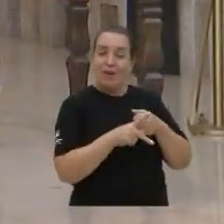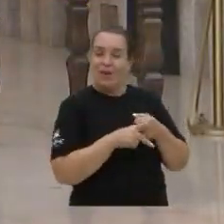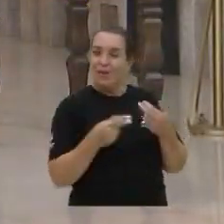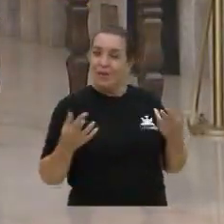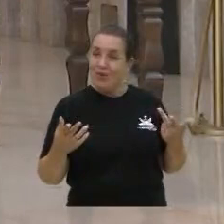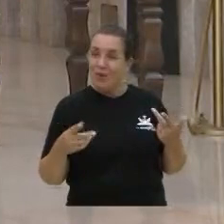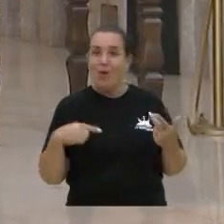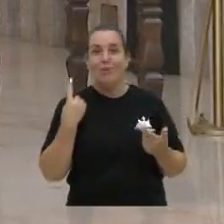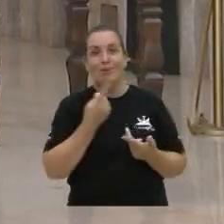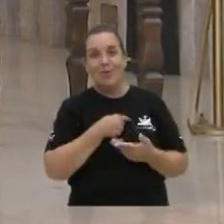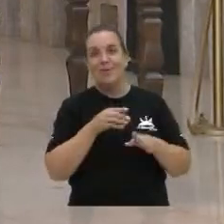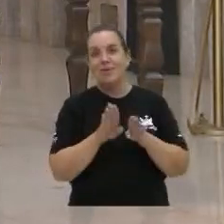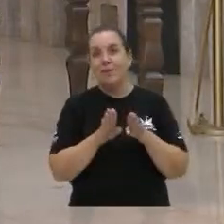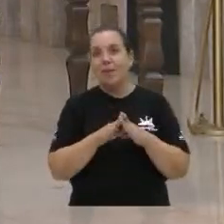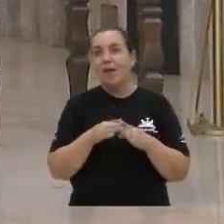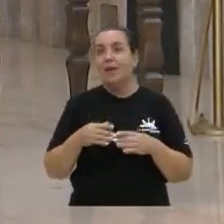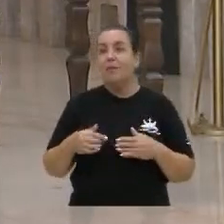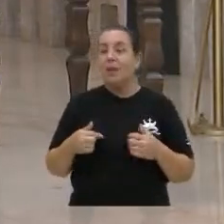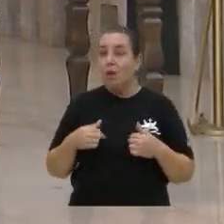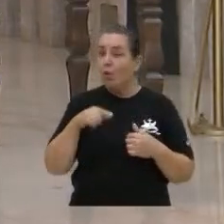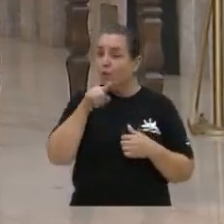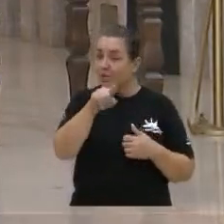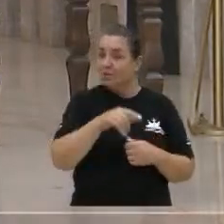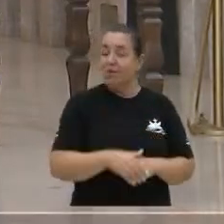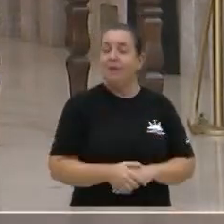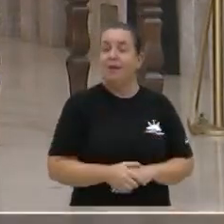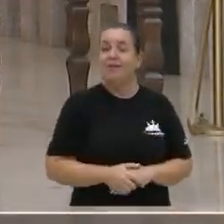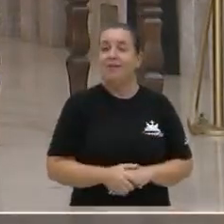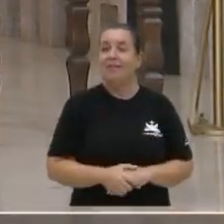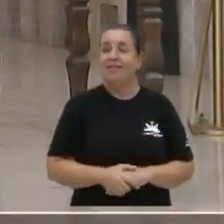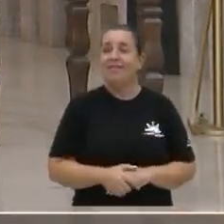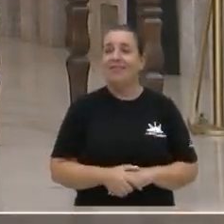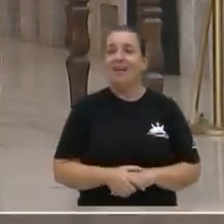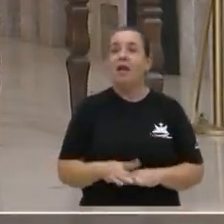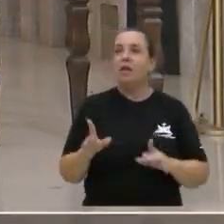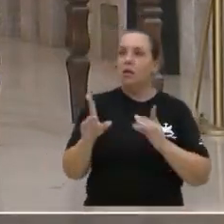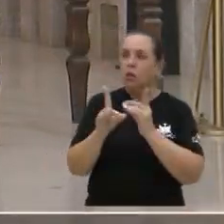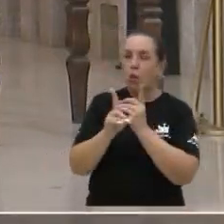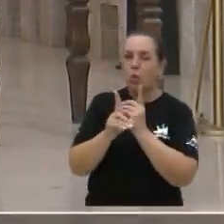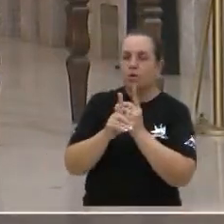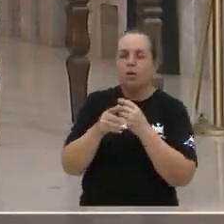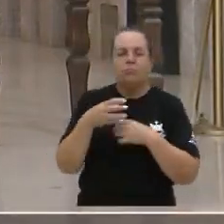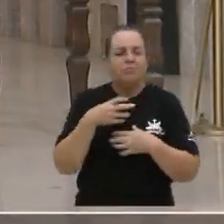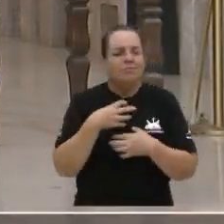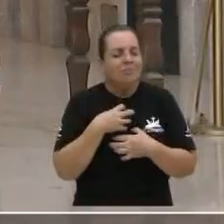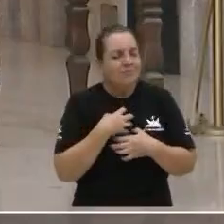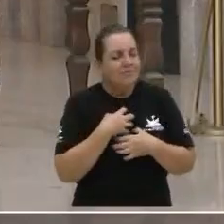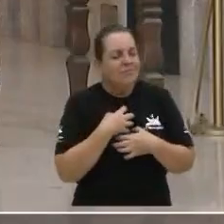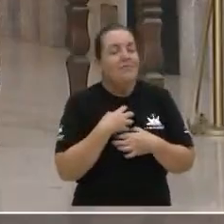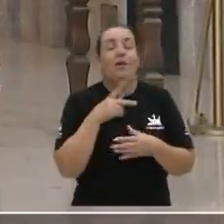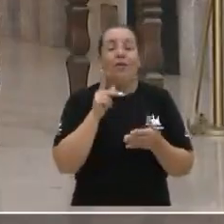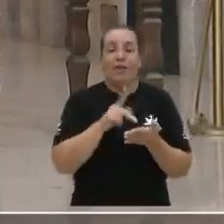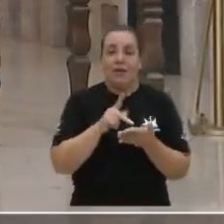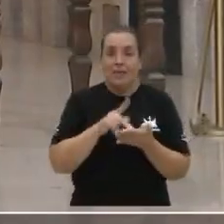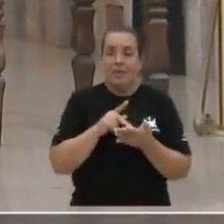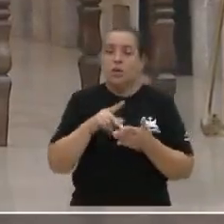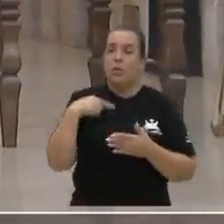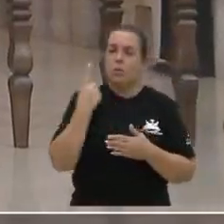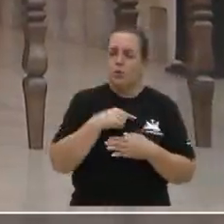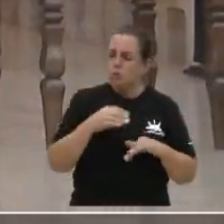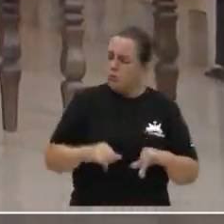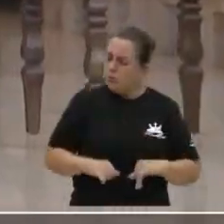é a busca do outro discípulo, eu e você. Encontrar sentido para as nossas dores. Meus